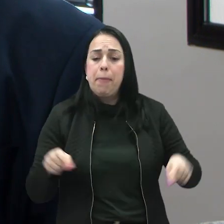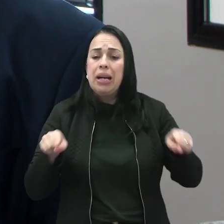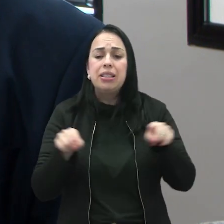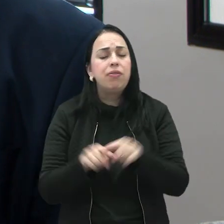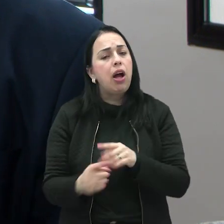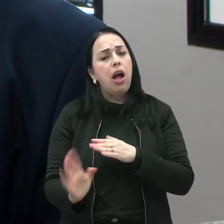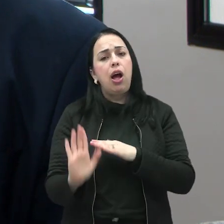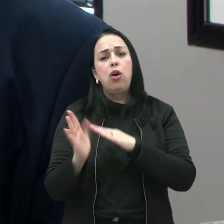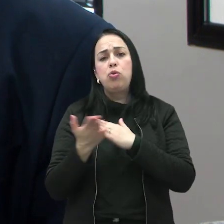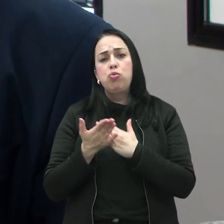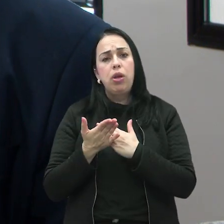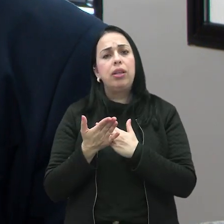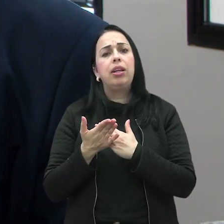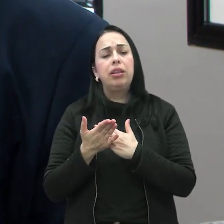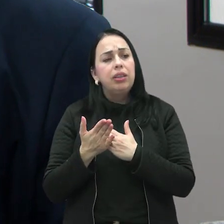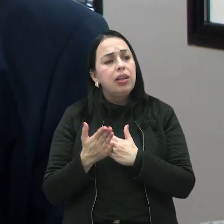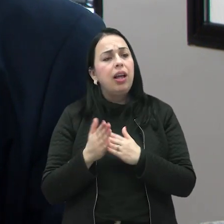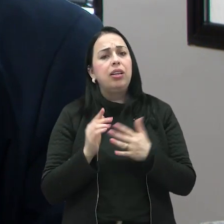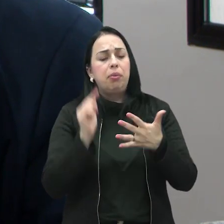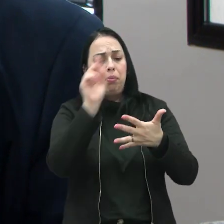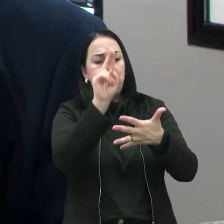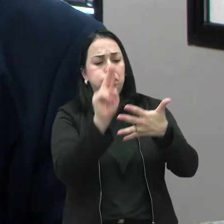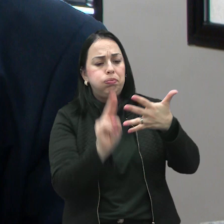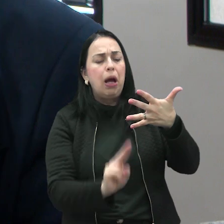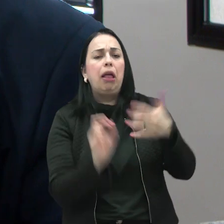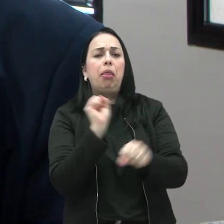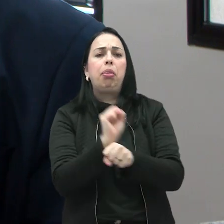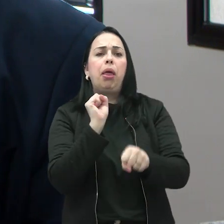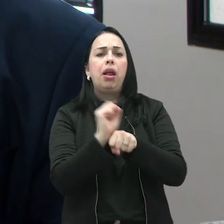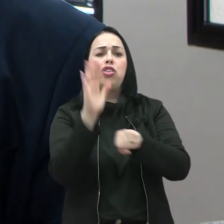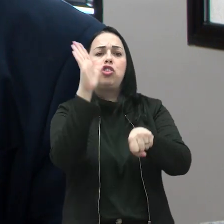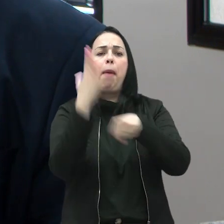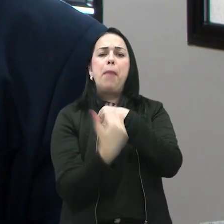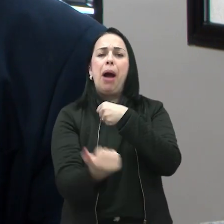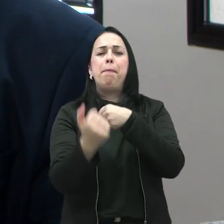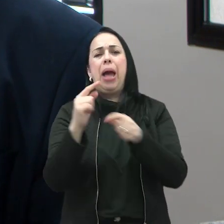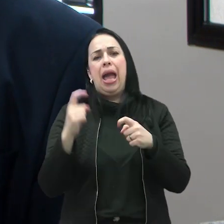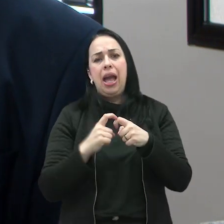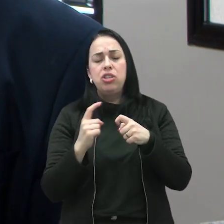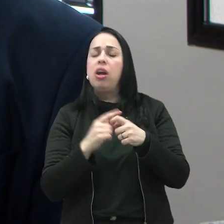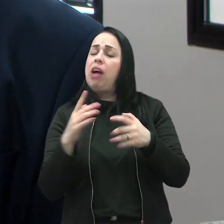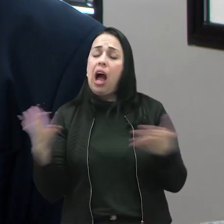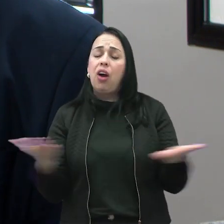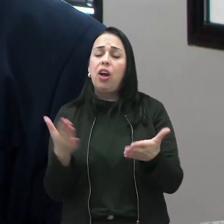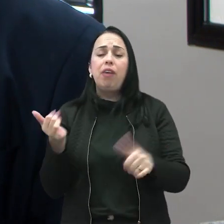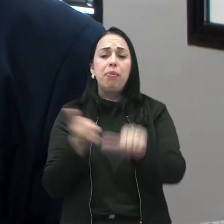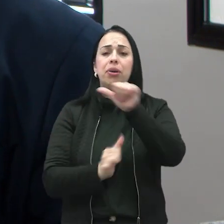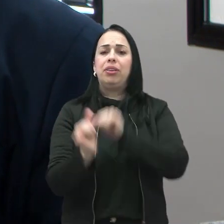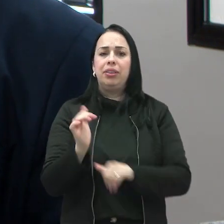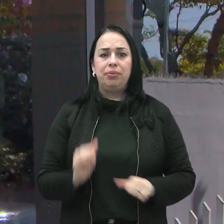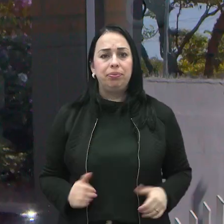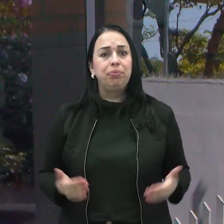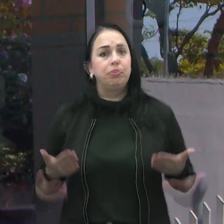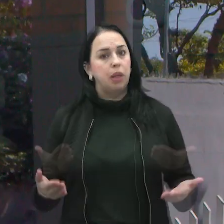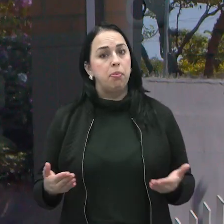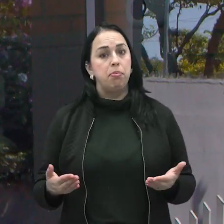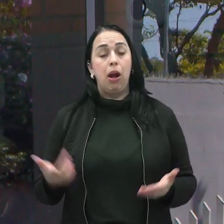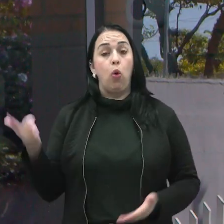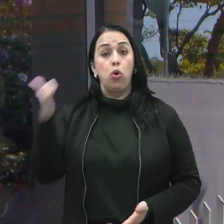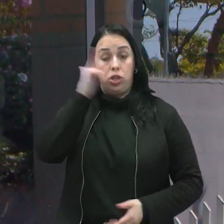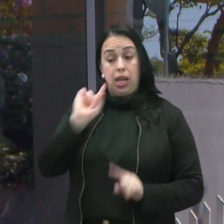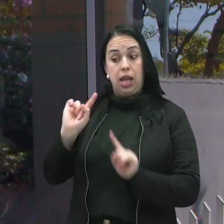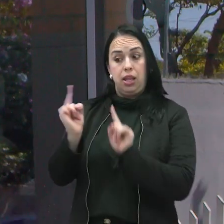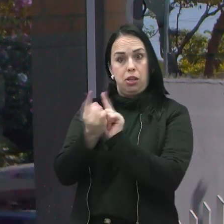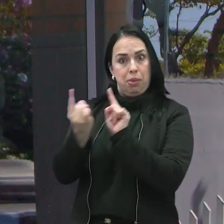vai ajudar muito a gente dar andamento nessas filas aí de cirurgias, consultas, exames aqui de São José dos Campos. Para ser